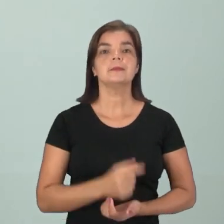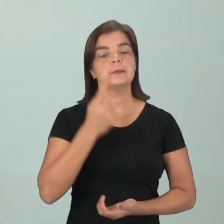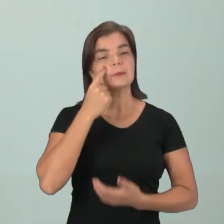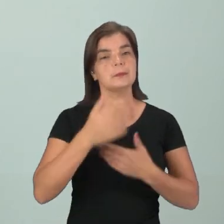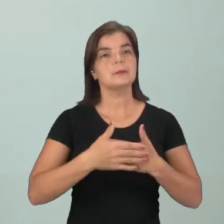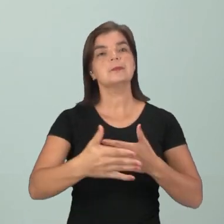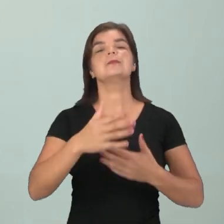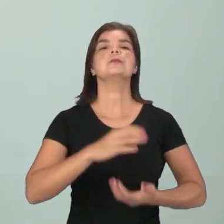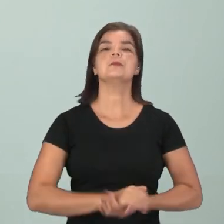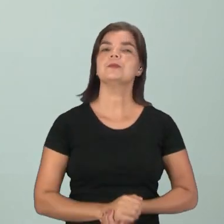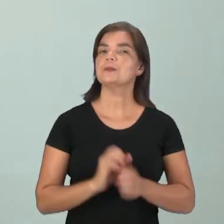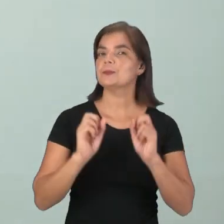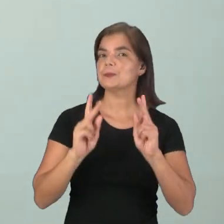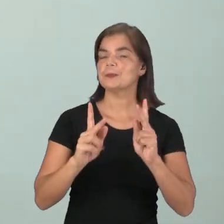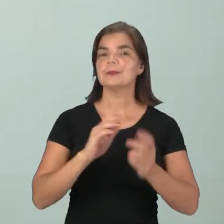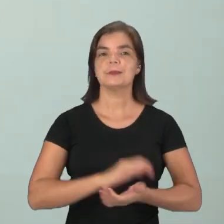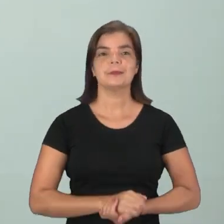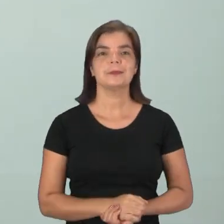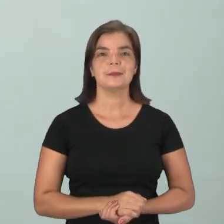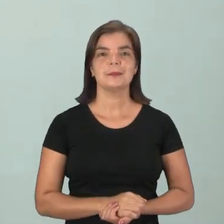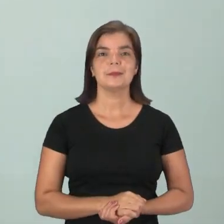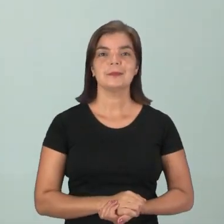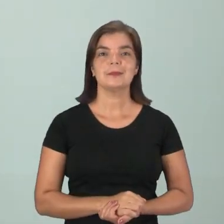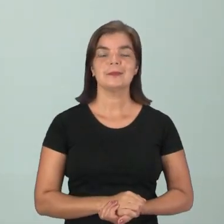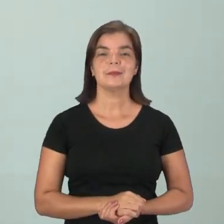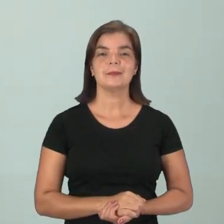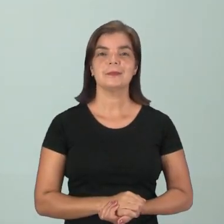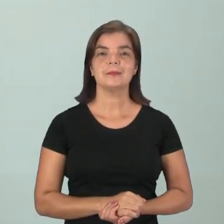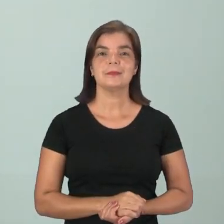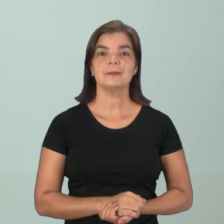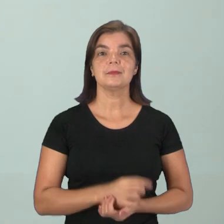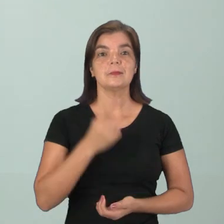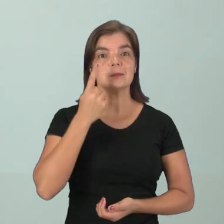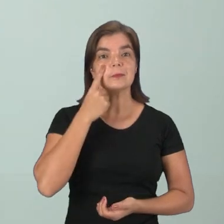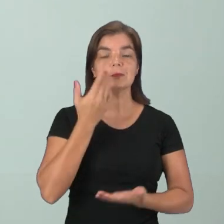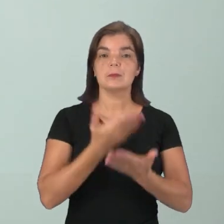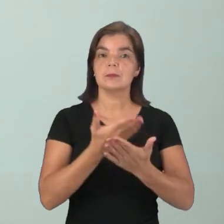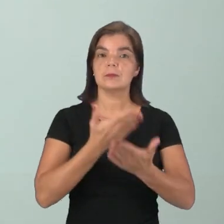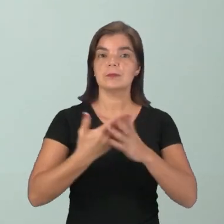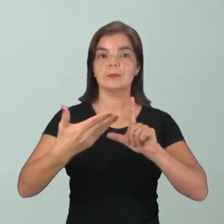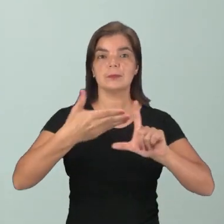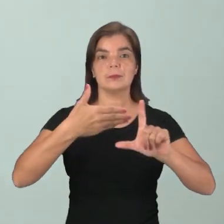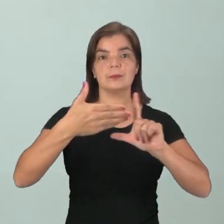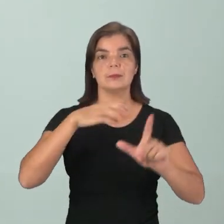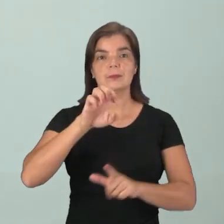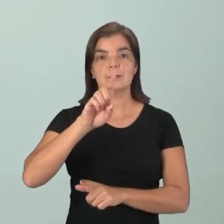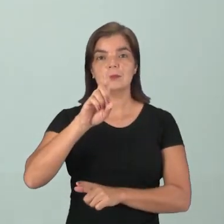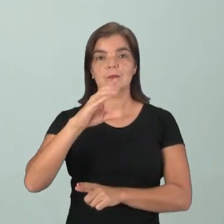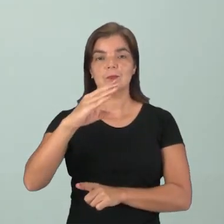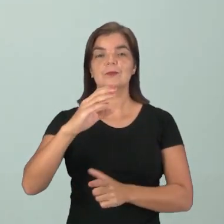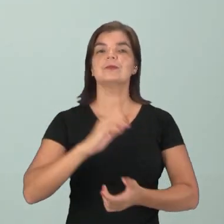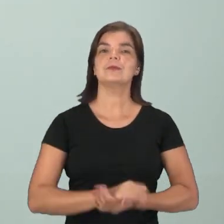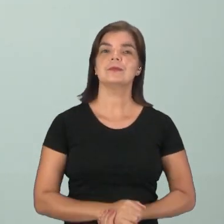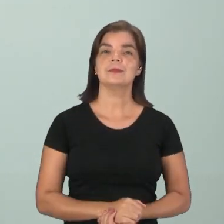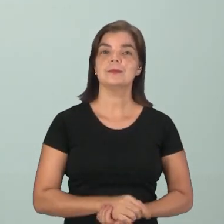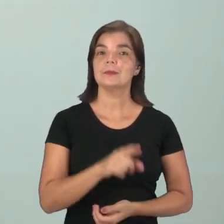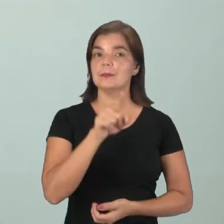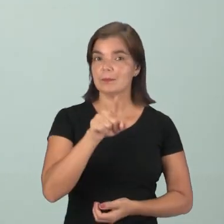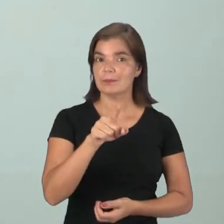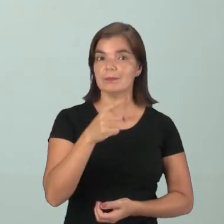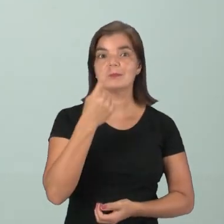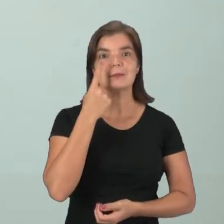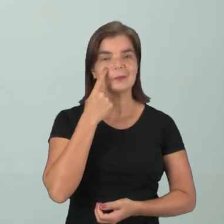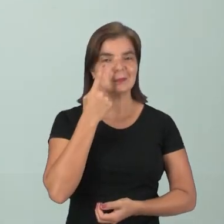profeta. E por aí vai, ok? Não deixe de procurar a aula na plataforma